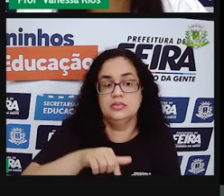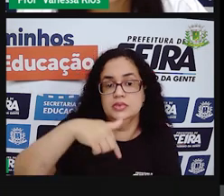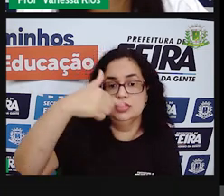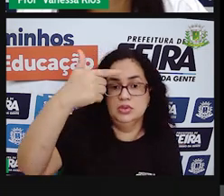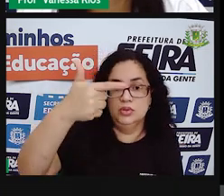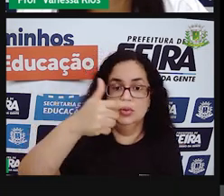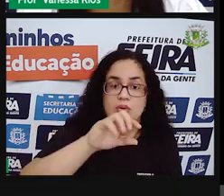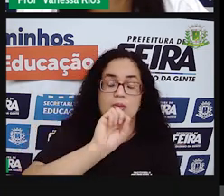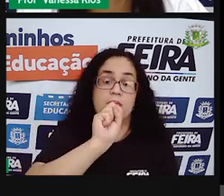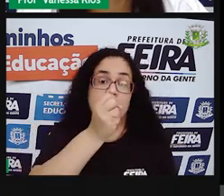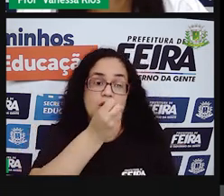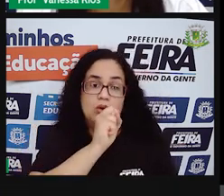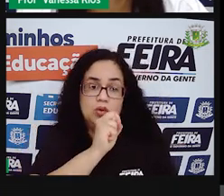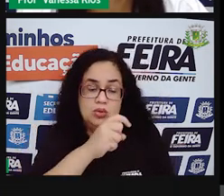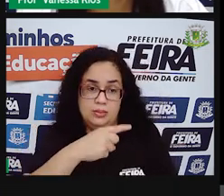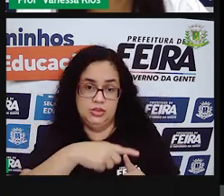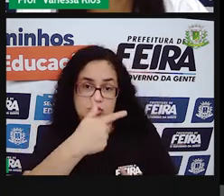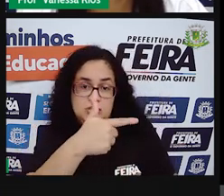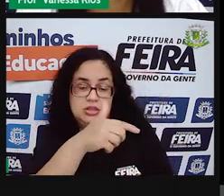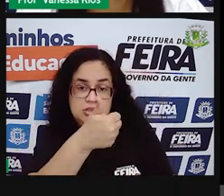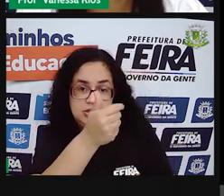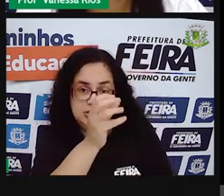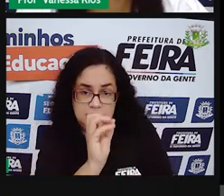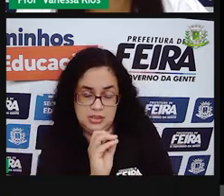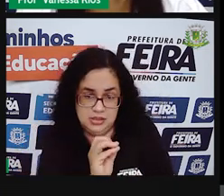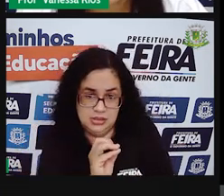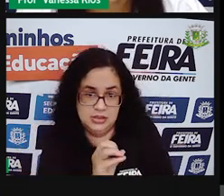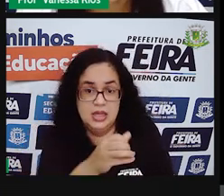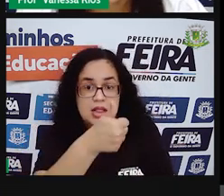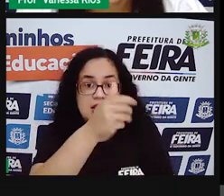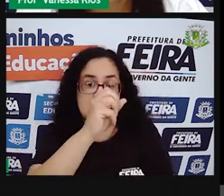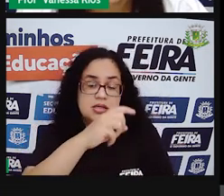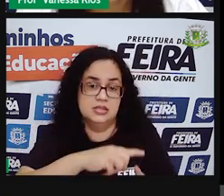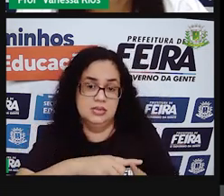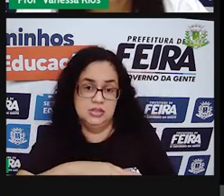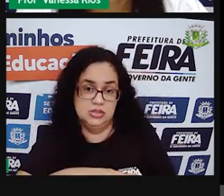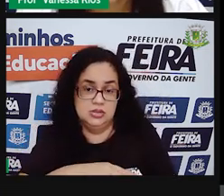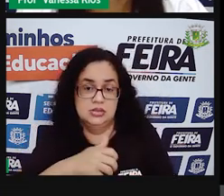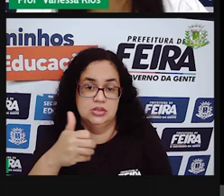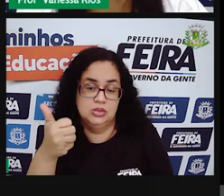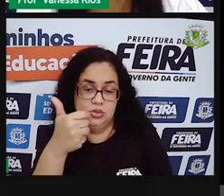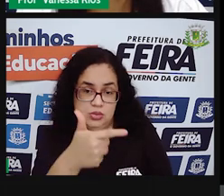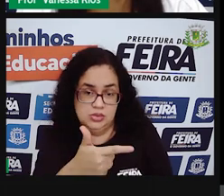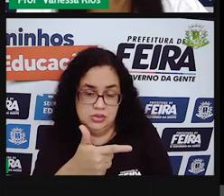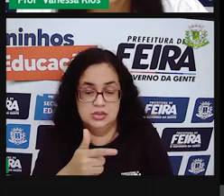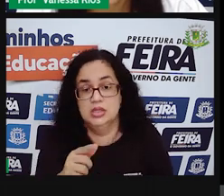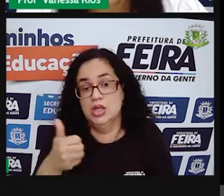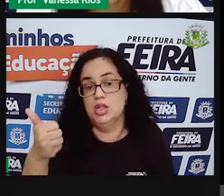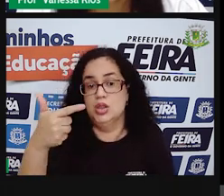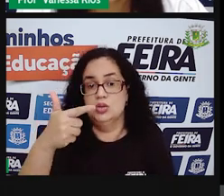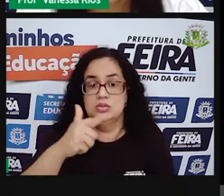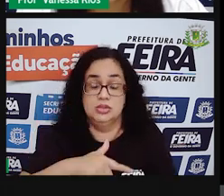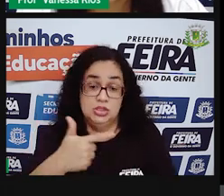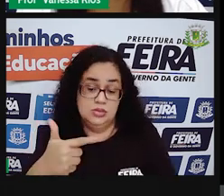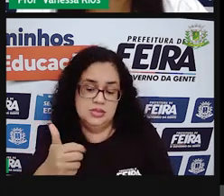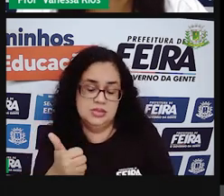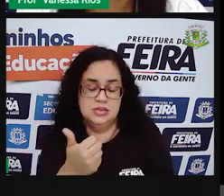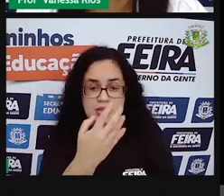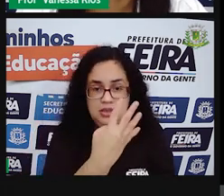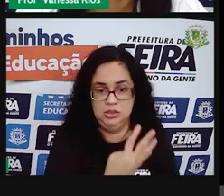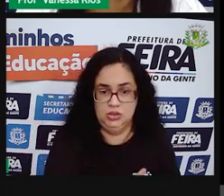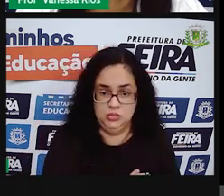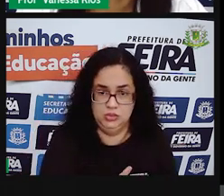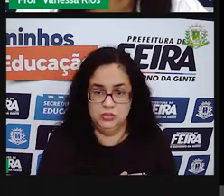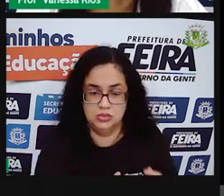segunda imagem, 8. 8 mais 2, 10. 10 mais 2, 12. 12 mais